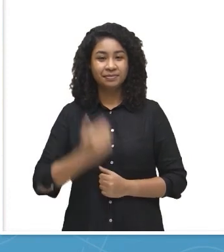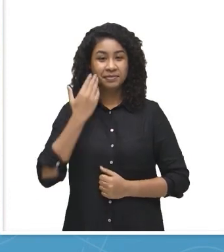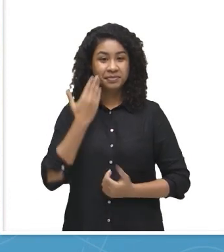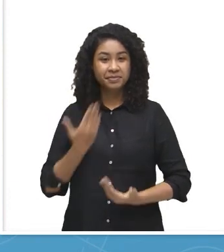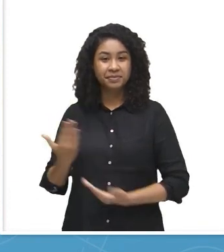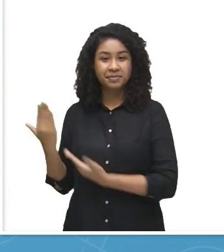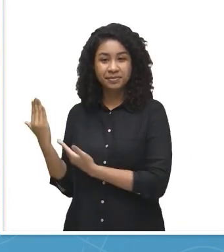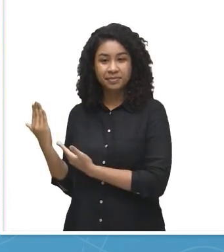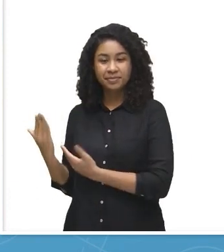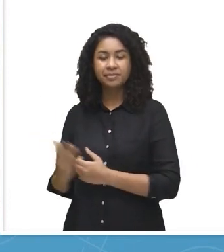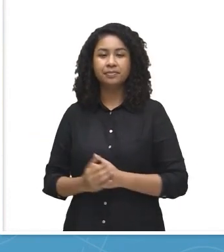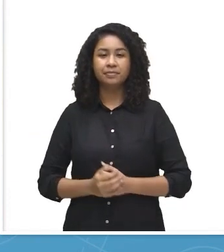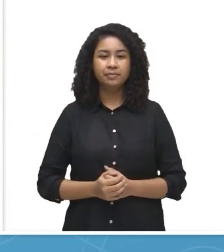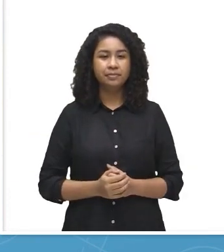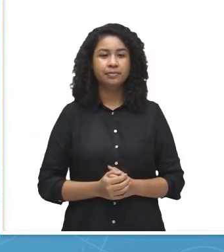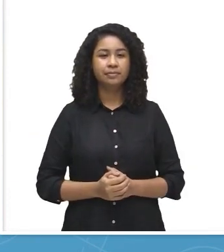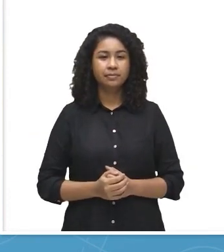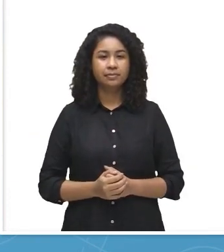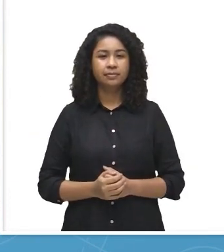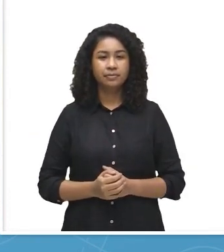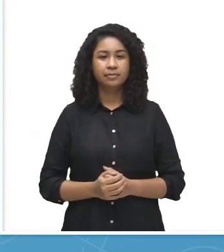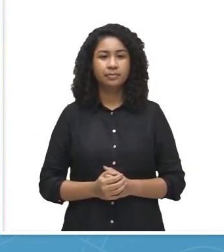Gabarito na tela diz o seguinte.